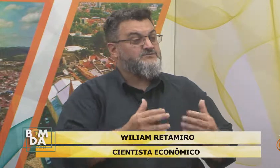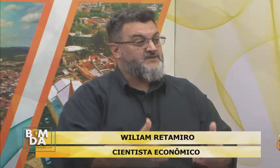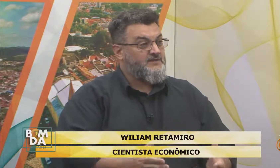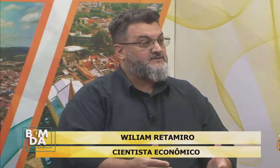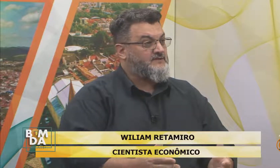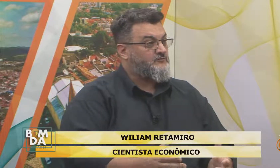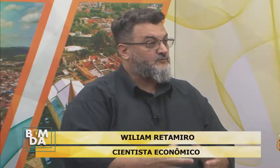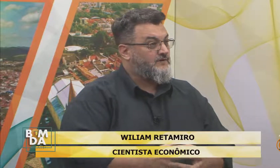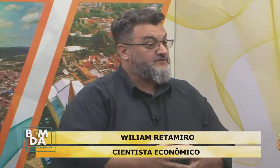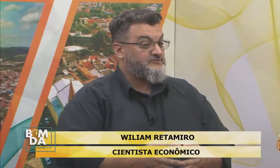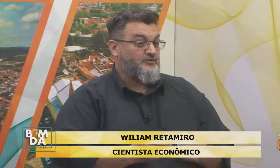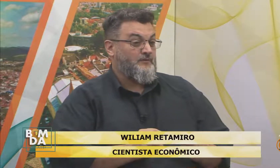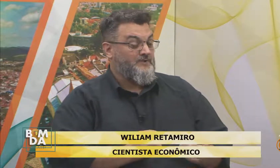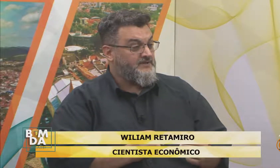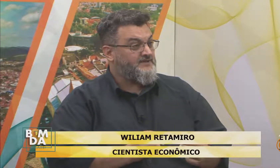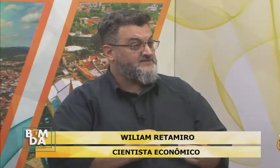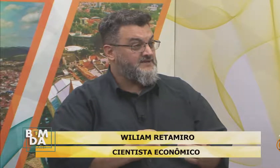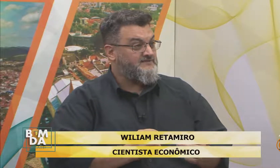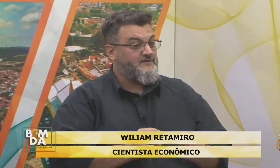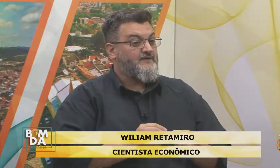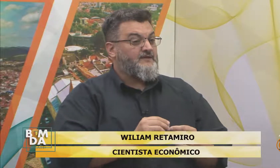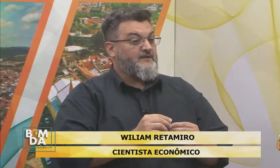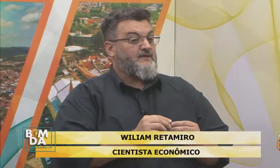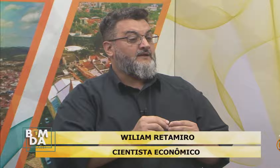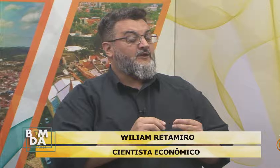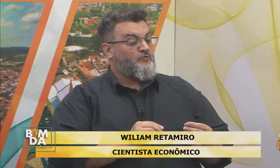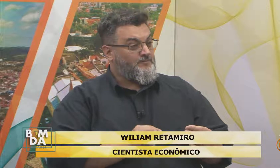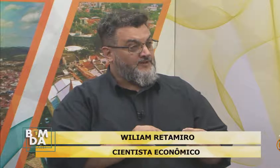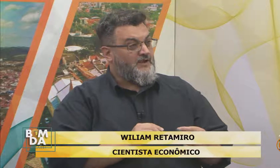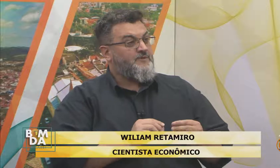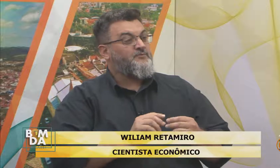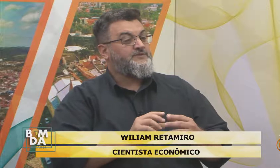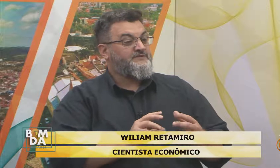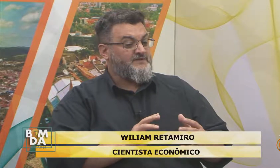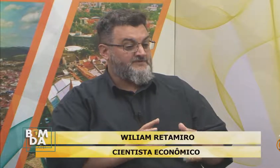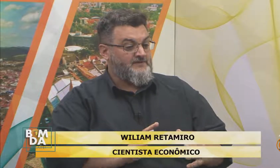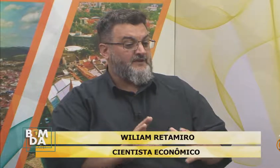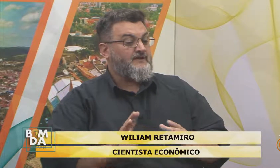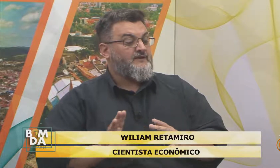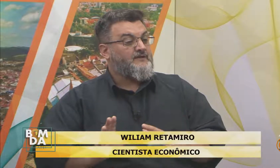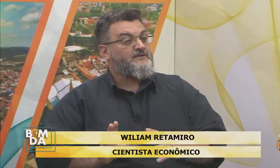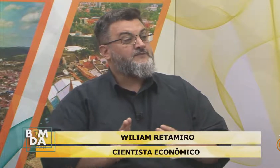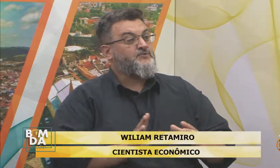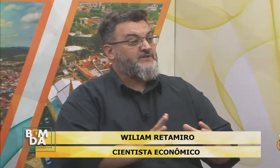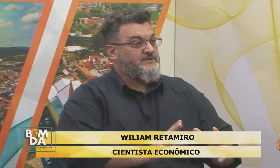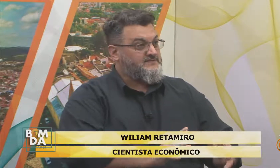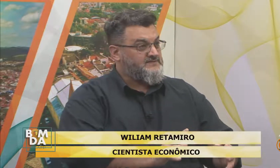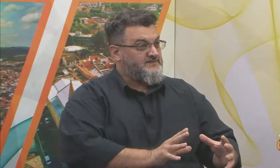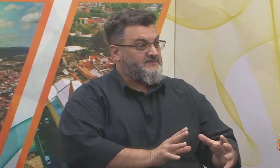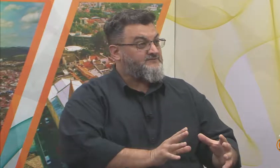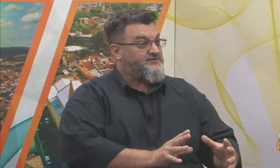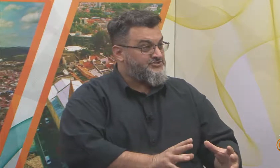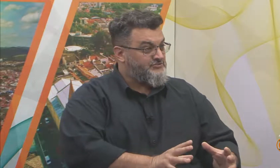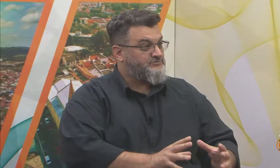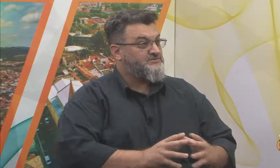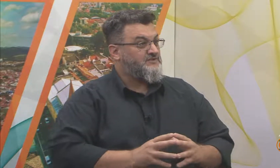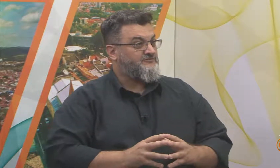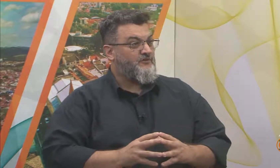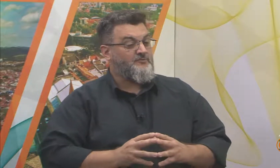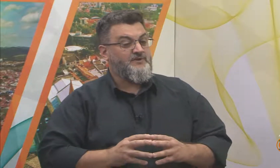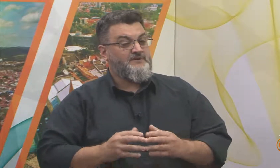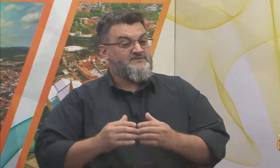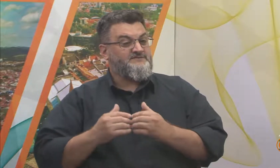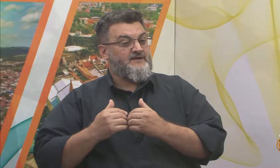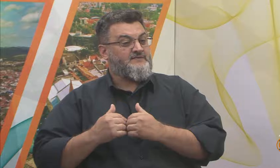que ainda conseguem ter alguma questão de alguma pequena reserva, acompanhar para poder verificar em que poderá ser investido, de